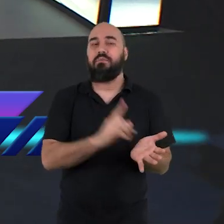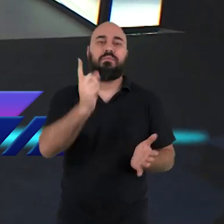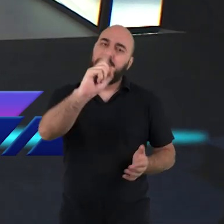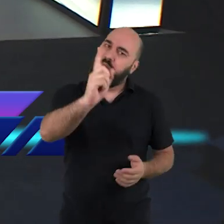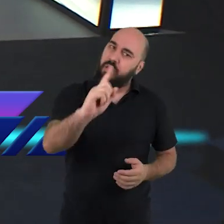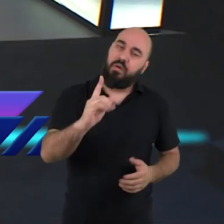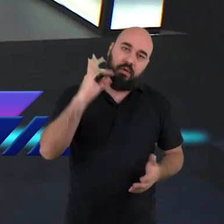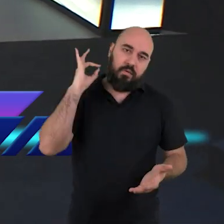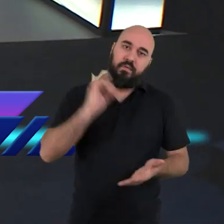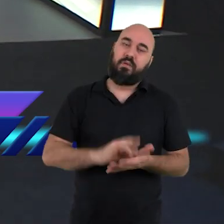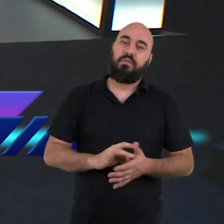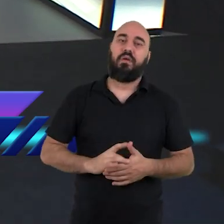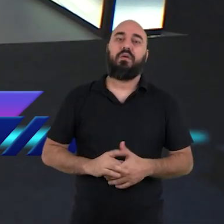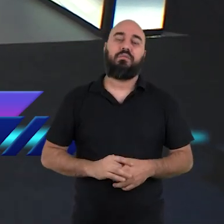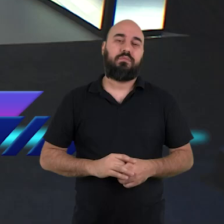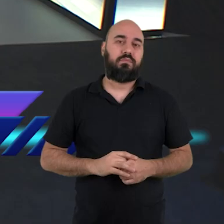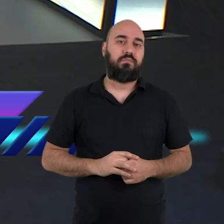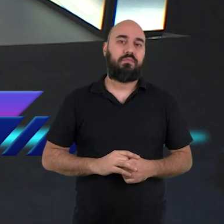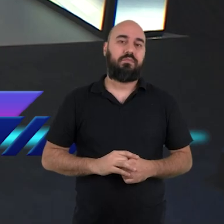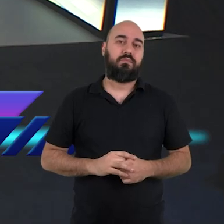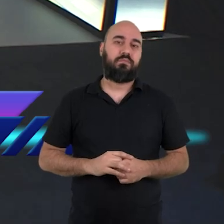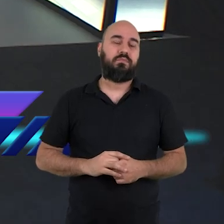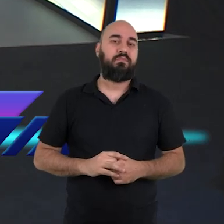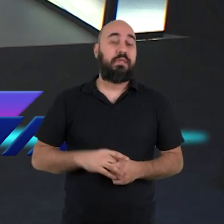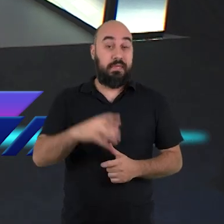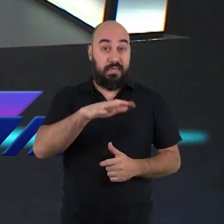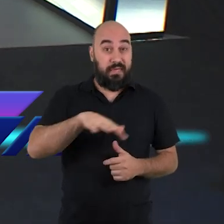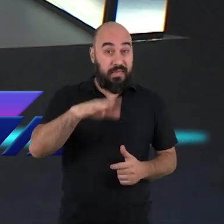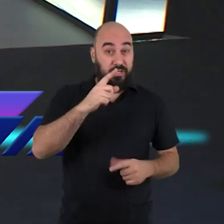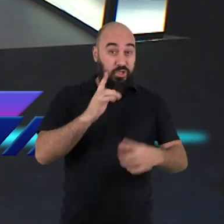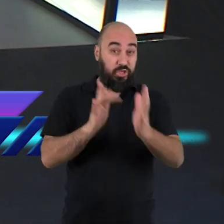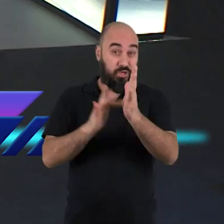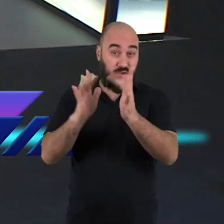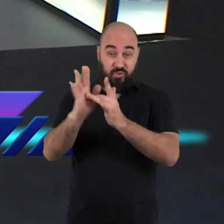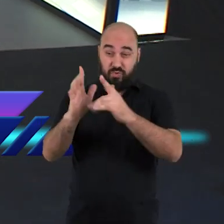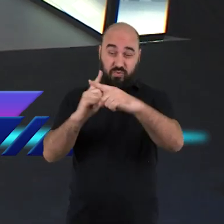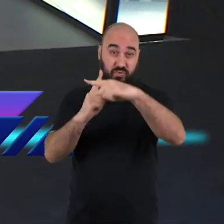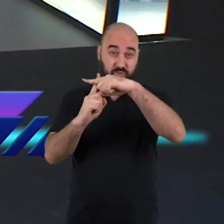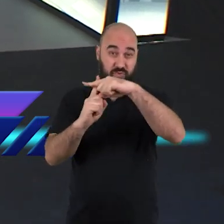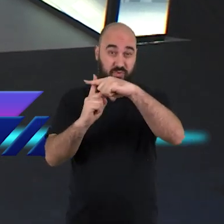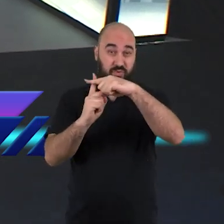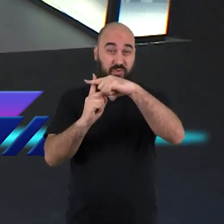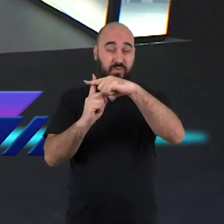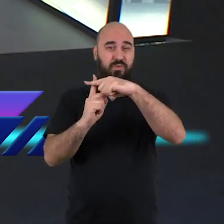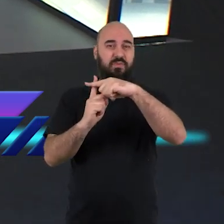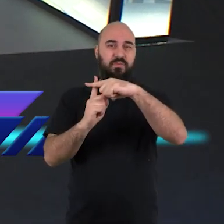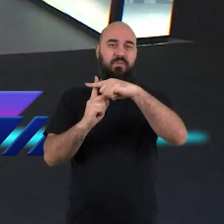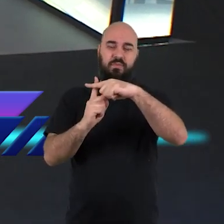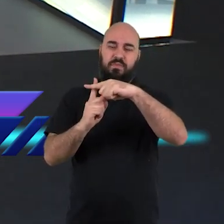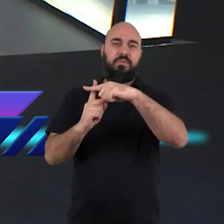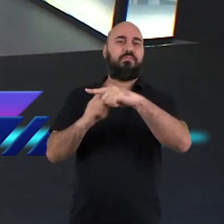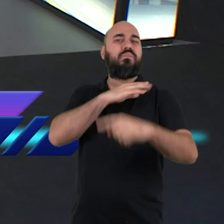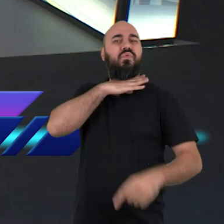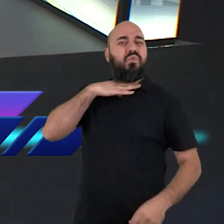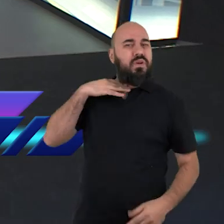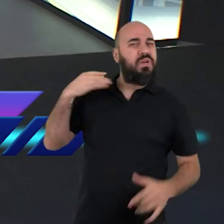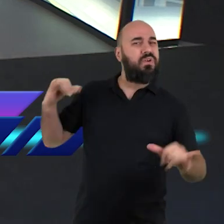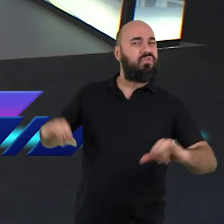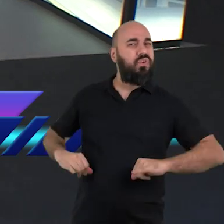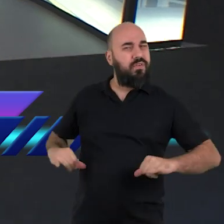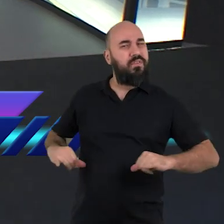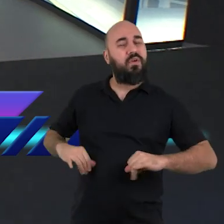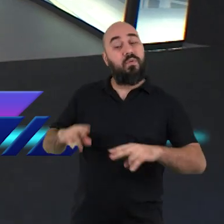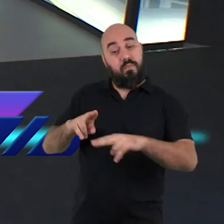Foi todo este cenário de dor e sofrimento que Jesus enfrentou para que eu e você pudéssemos